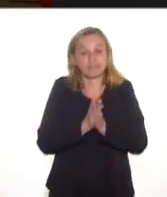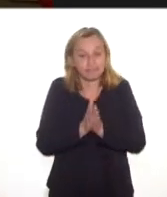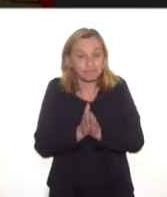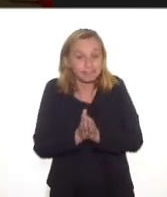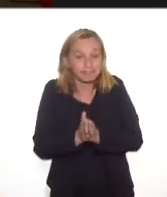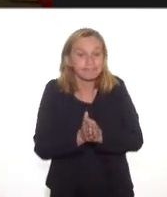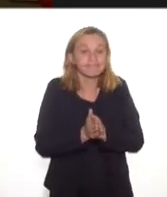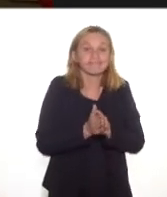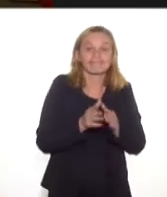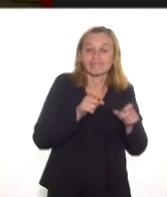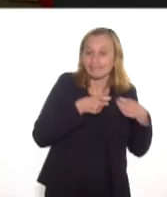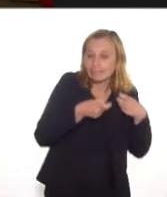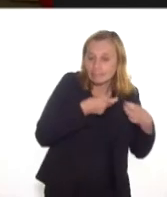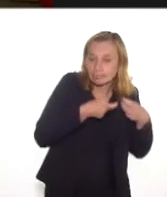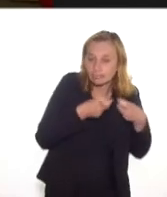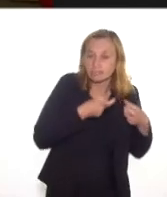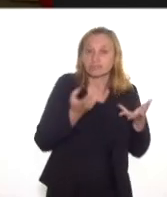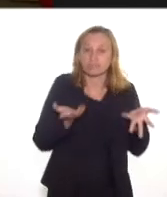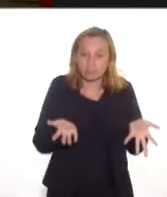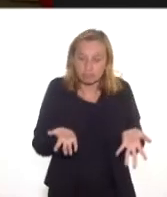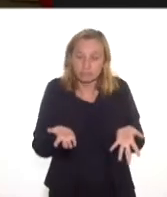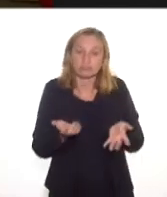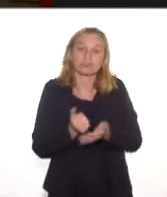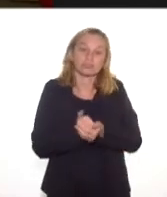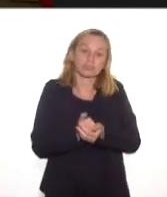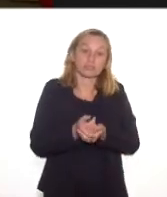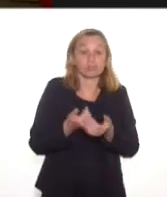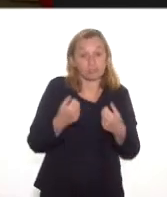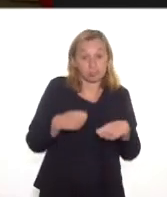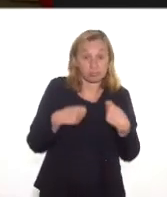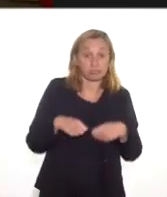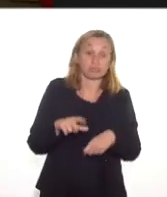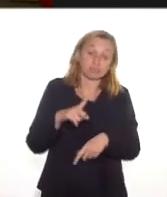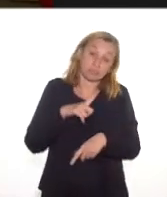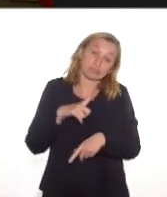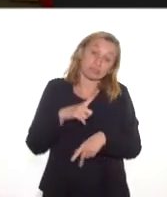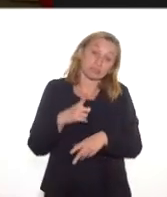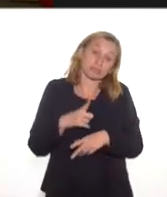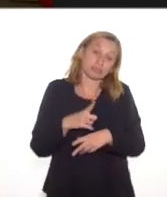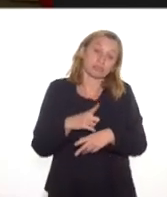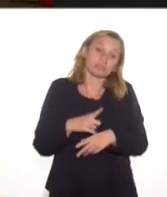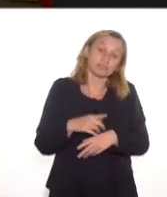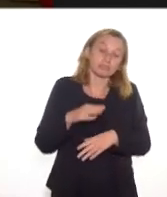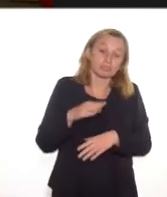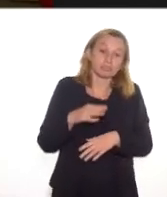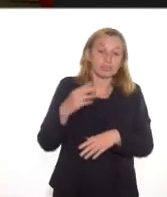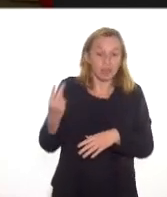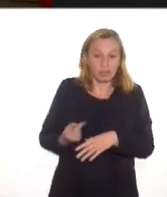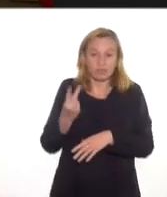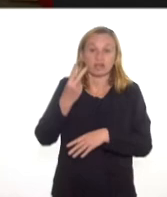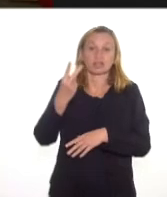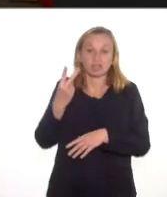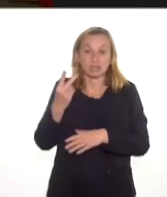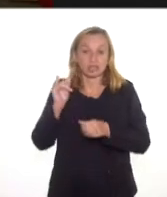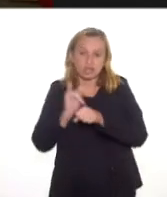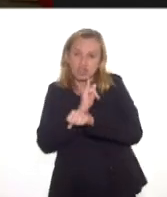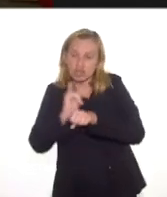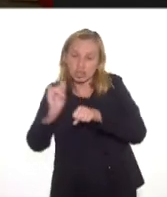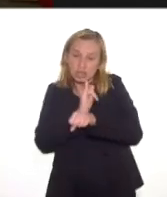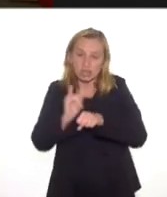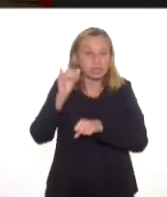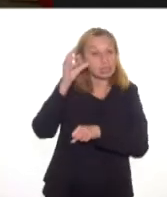numa lógica de guerra, numa lógica de confronto, quando a gente deveria ter a priorização da estratégia,